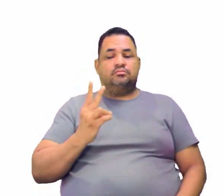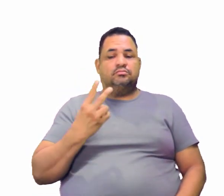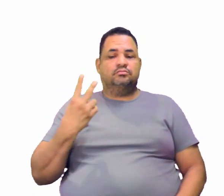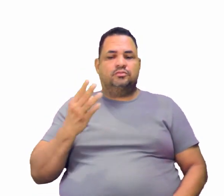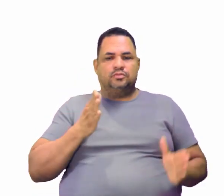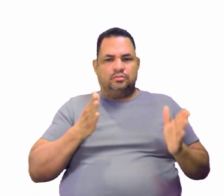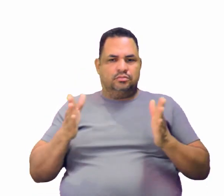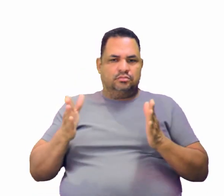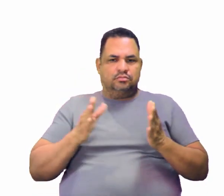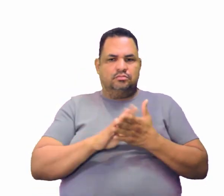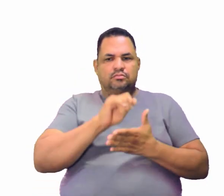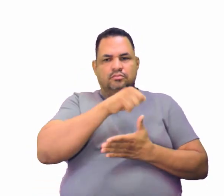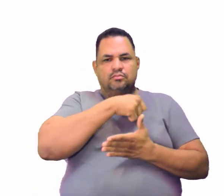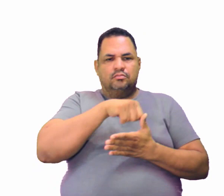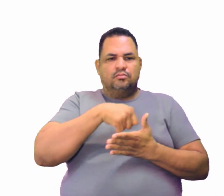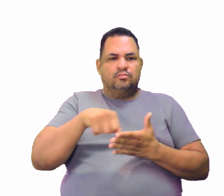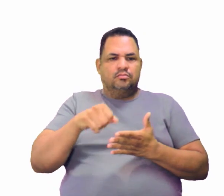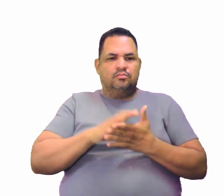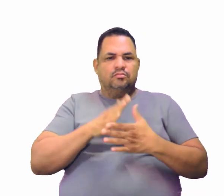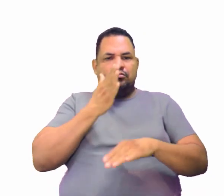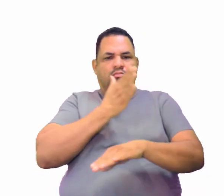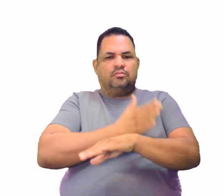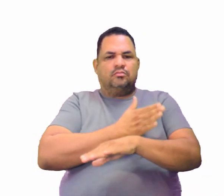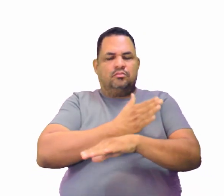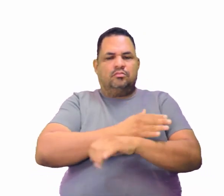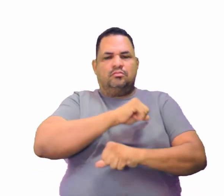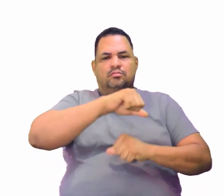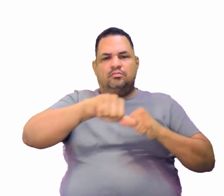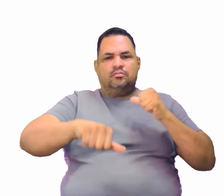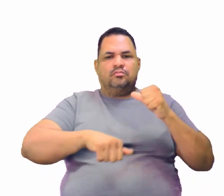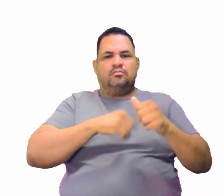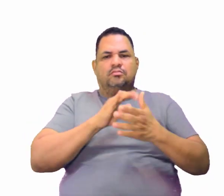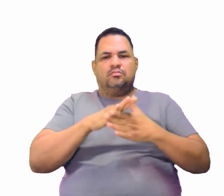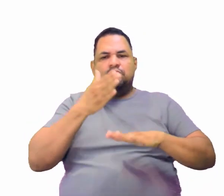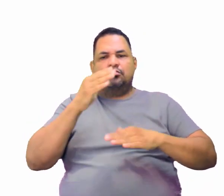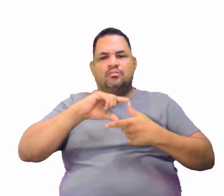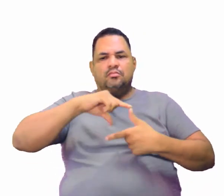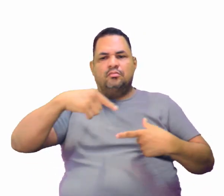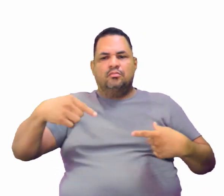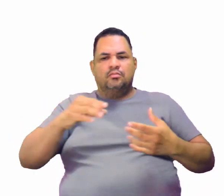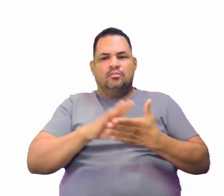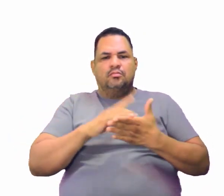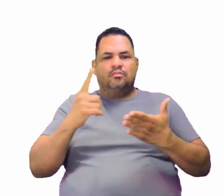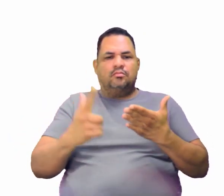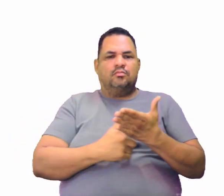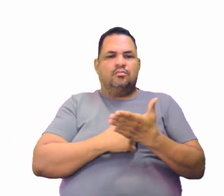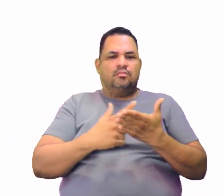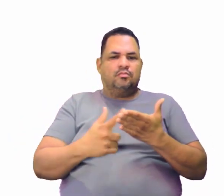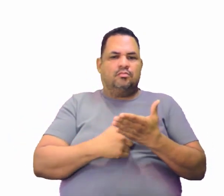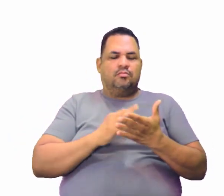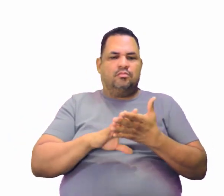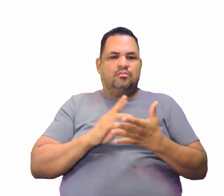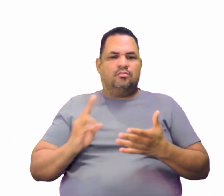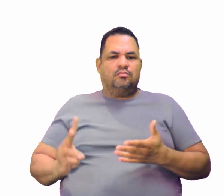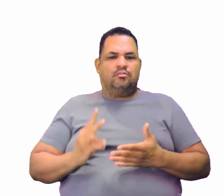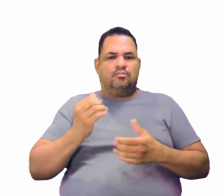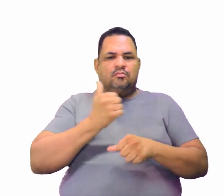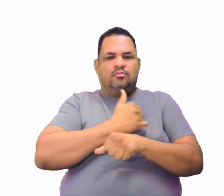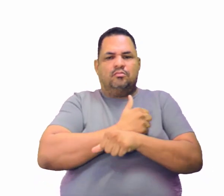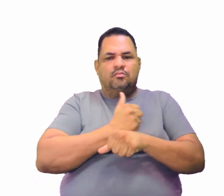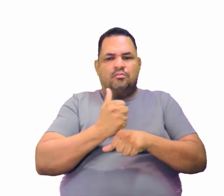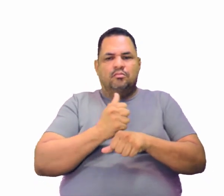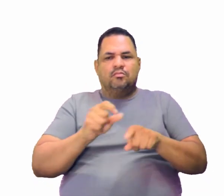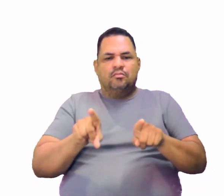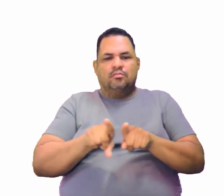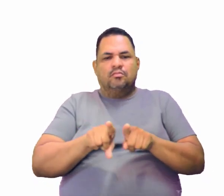épocas, escrita na passagem da Idade Média para a Idade Moderna. A obra oscila entre os valores